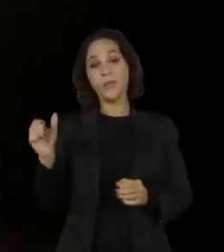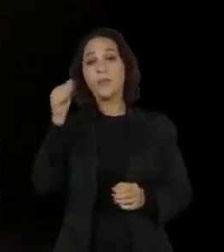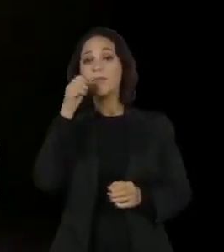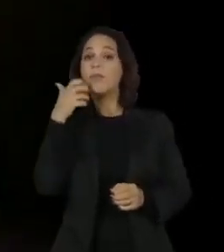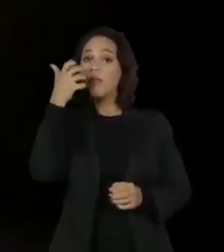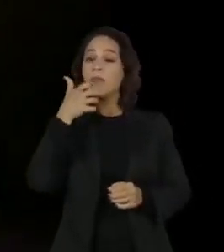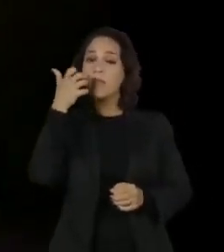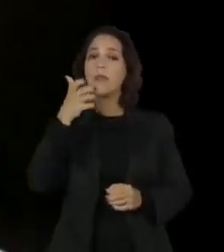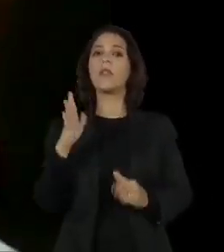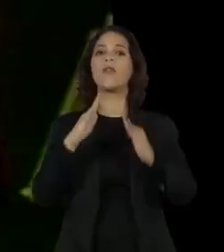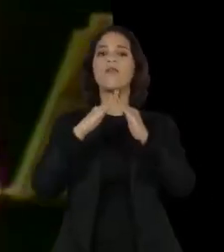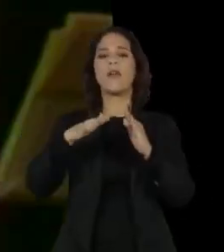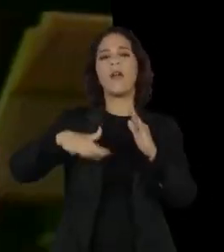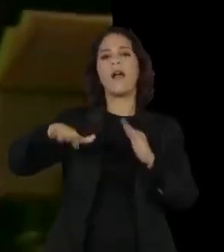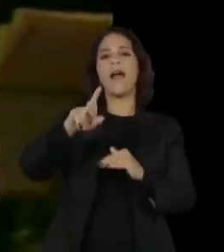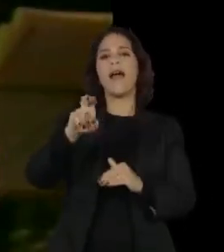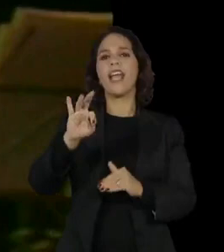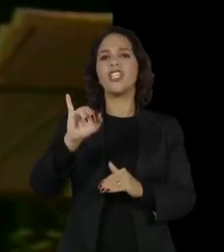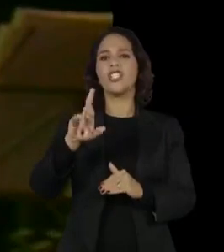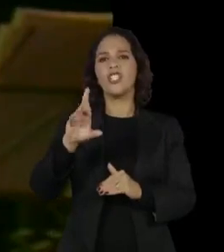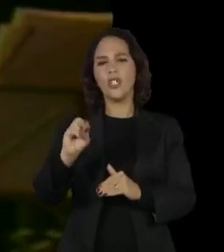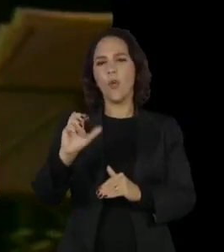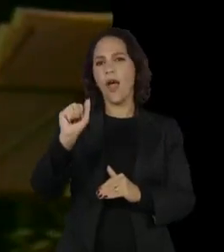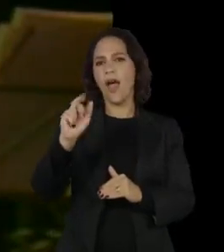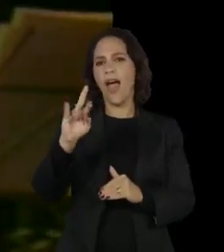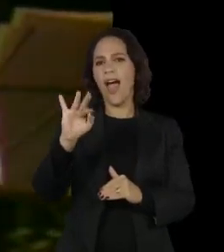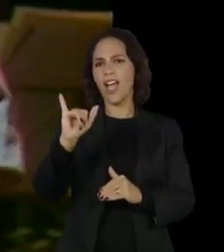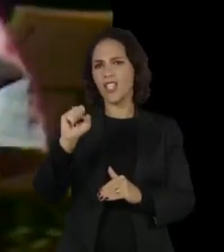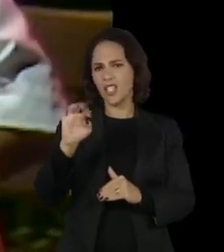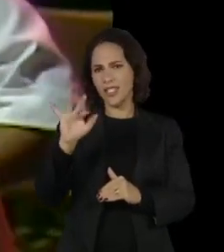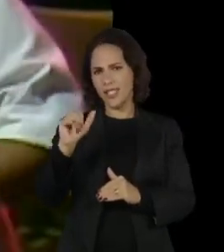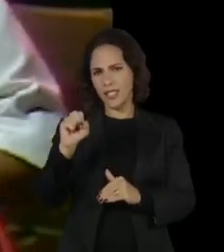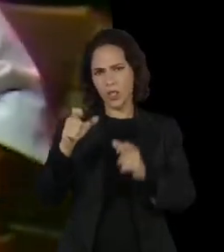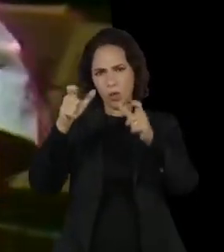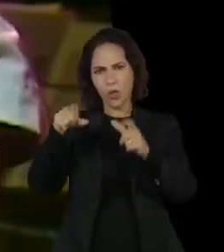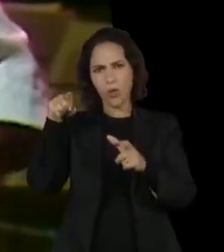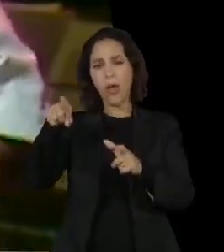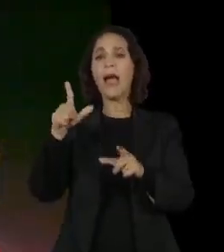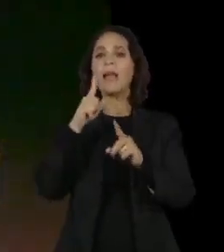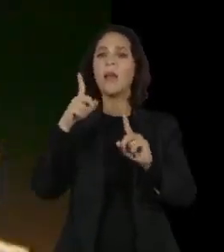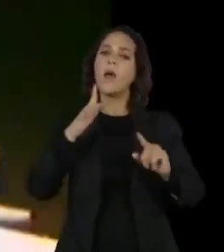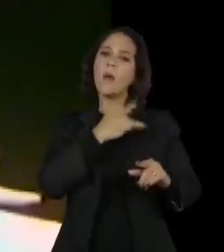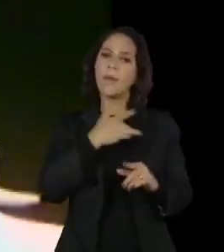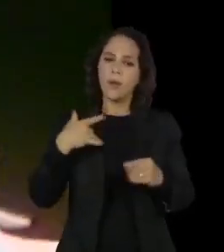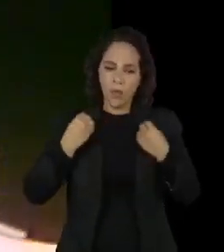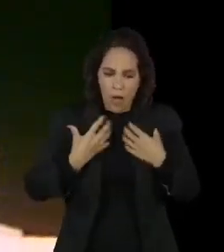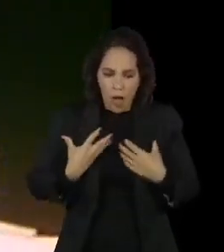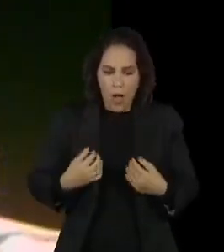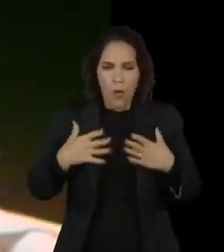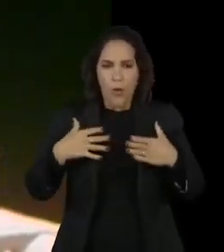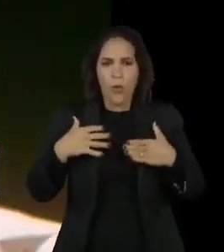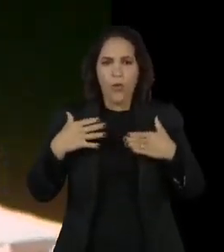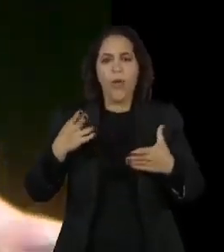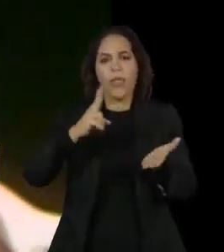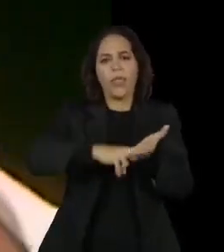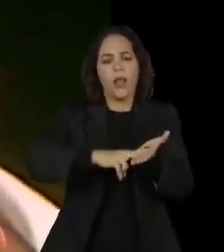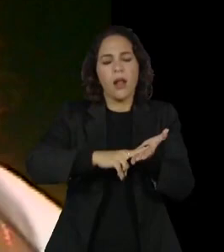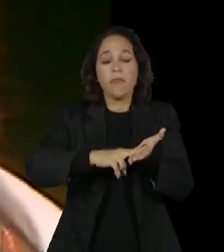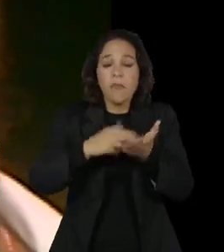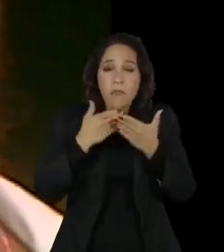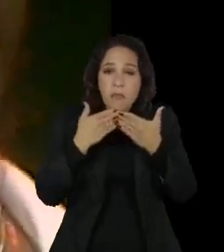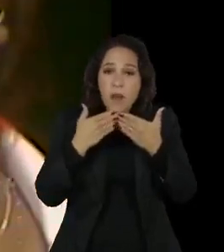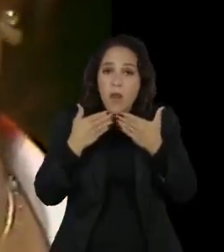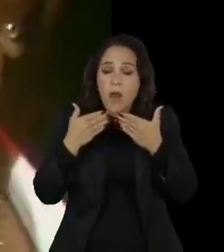vivia no retiro dos artistas e estava internada pela piora na recuperação de uma pneumonia. Não é a dor que